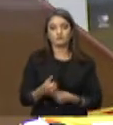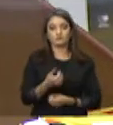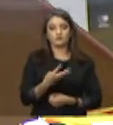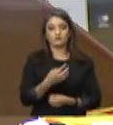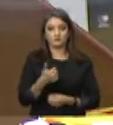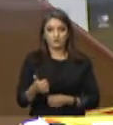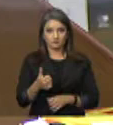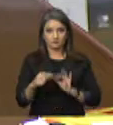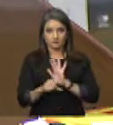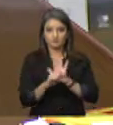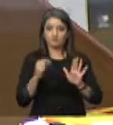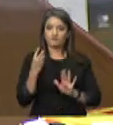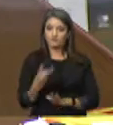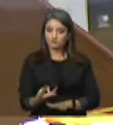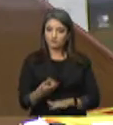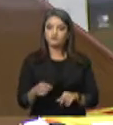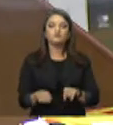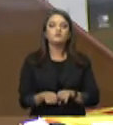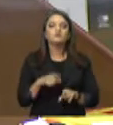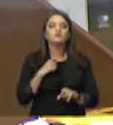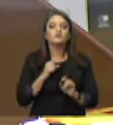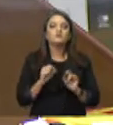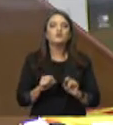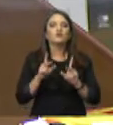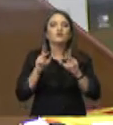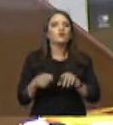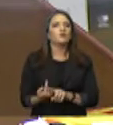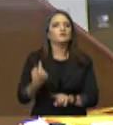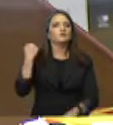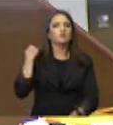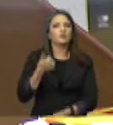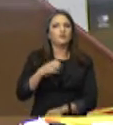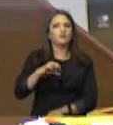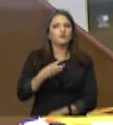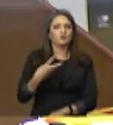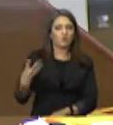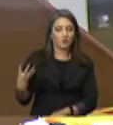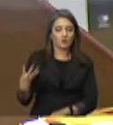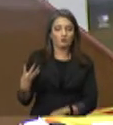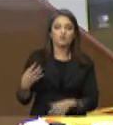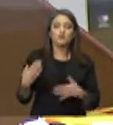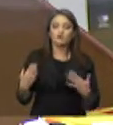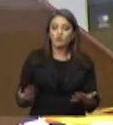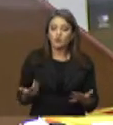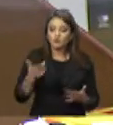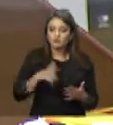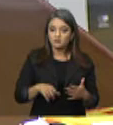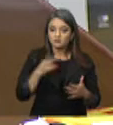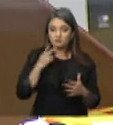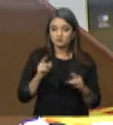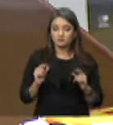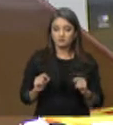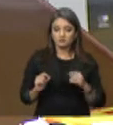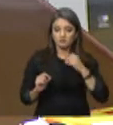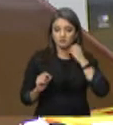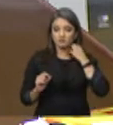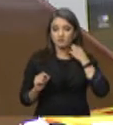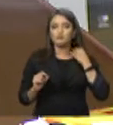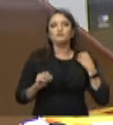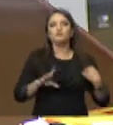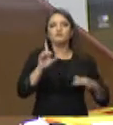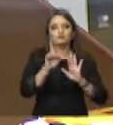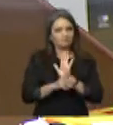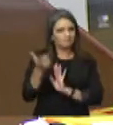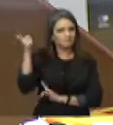141 parágrafo terceiro voltou adotar fórmula d934 reportando-se novamente a intangibilidade do